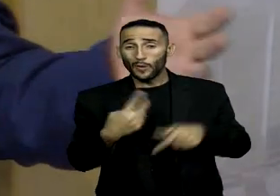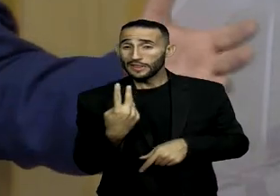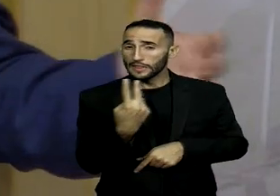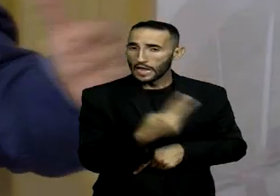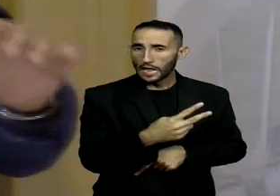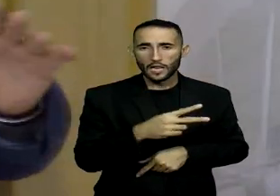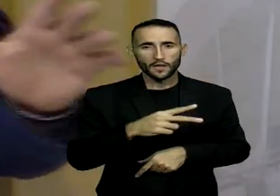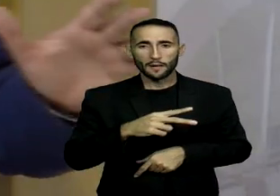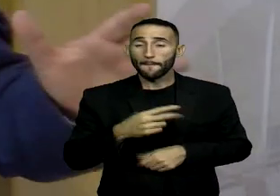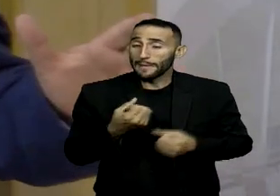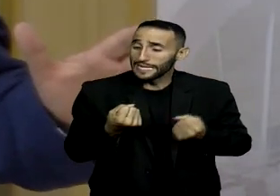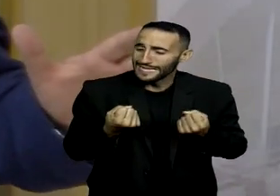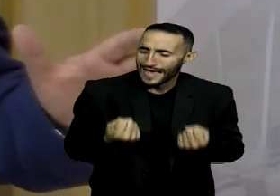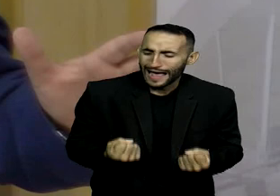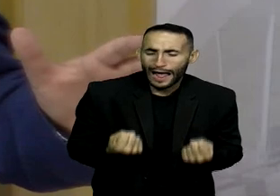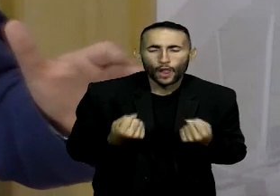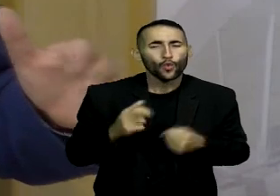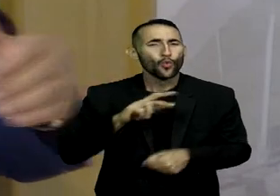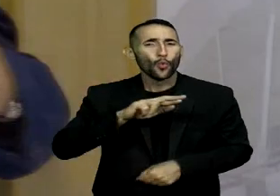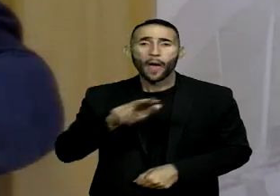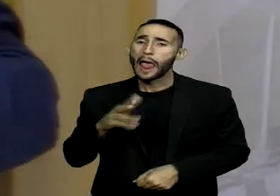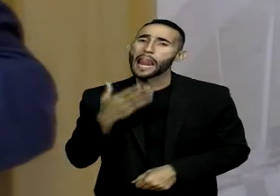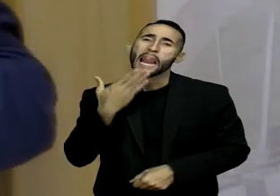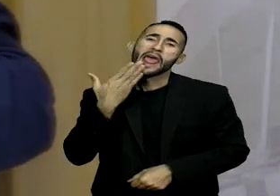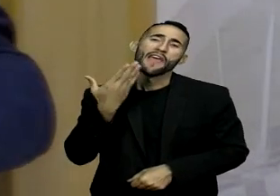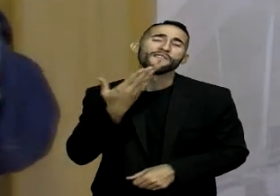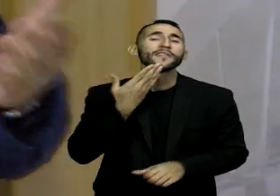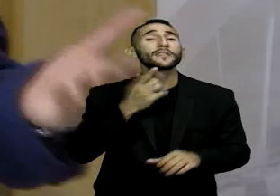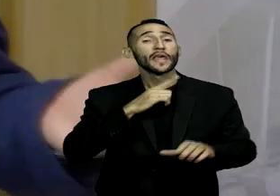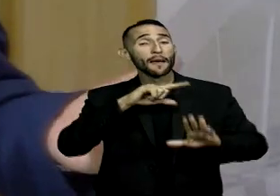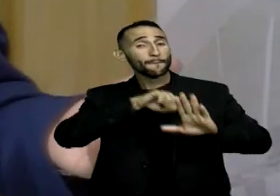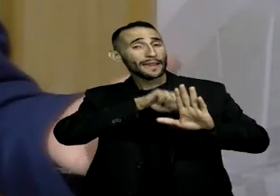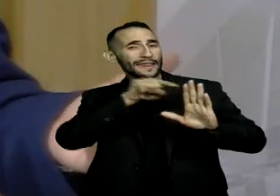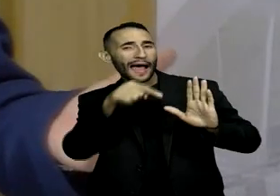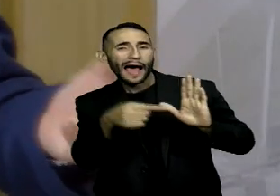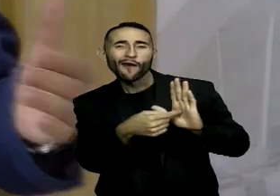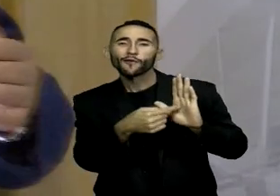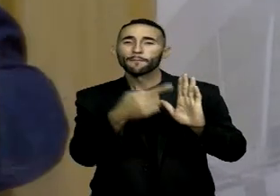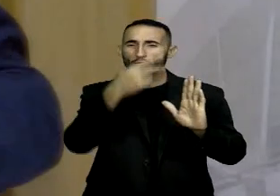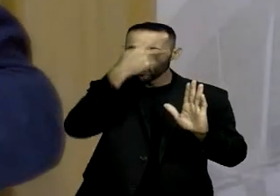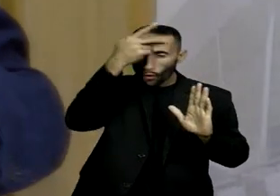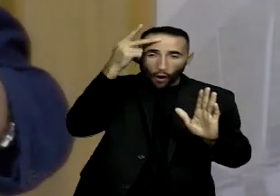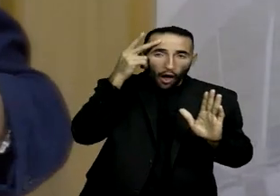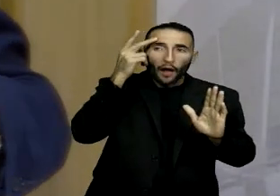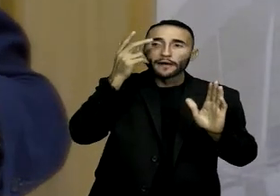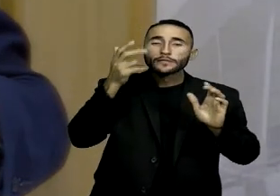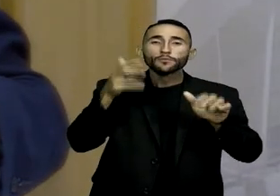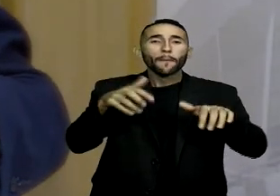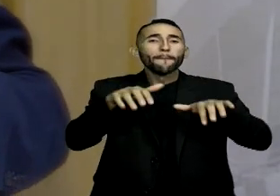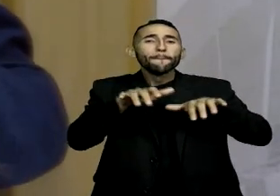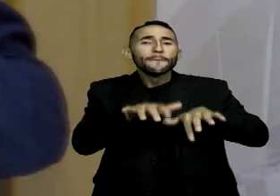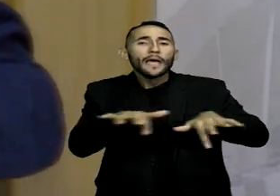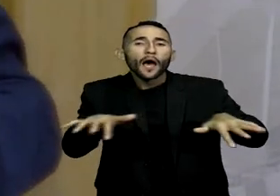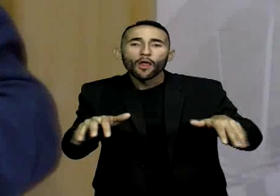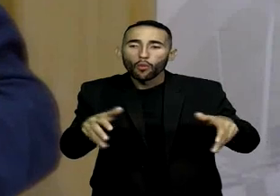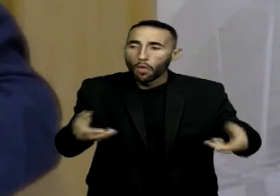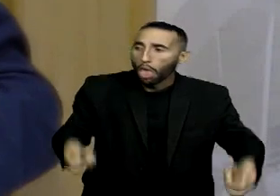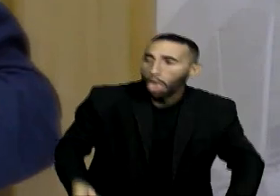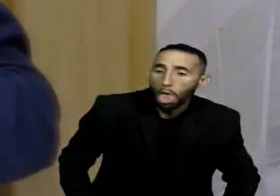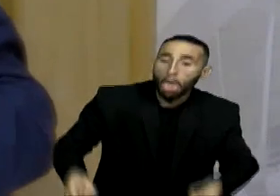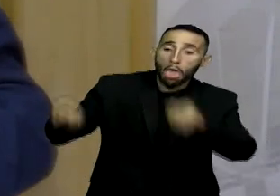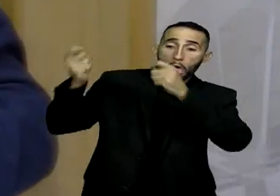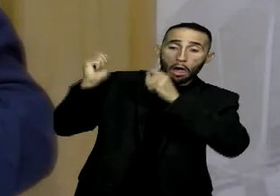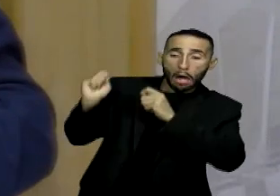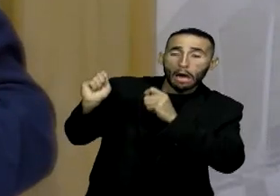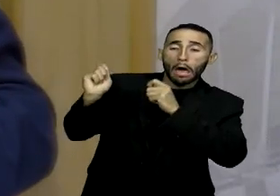instrumento leve, é um instrumento pesado. Não é como um violão ou como um violino. E carregar o piano, além de ser pesado,